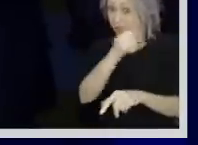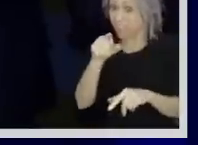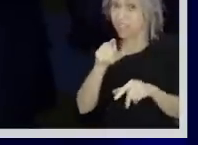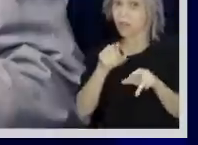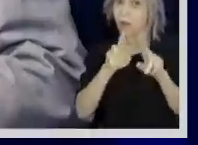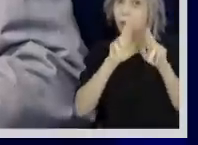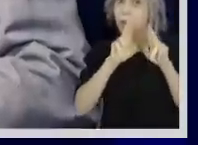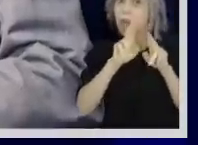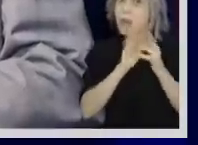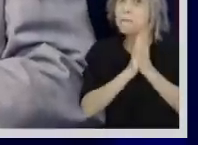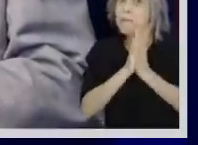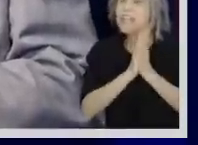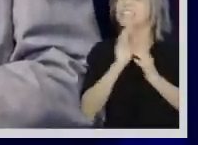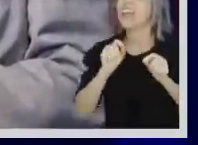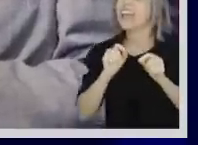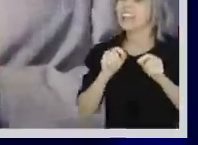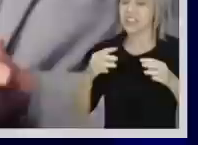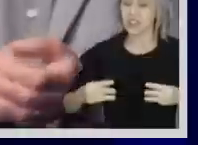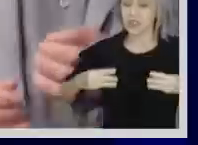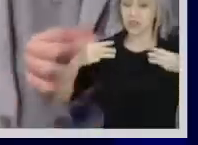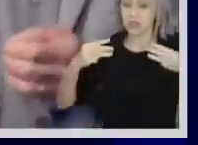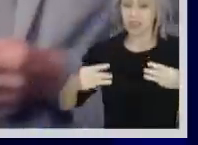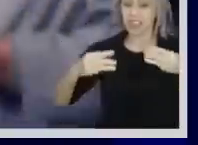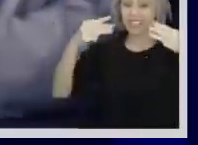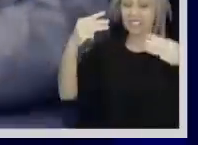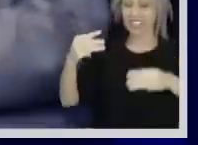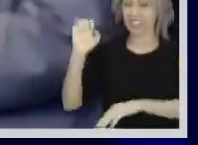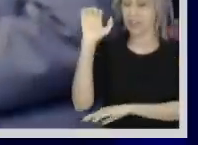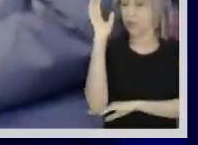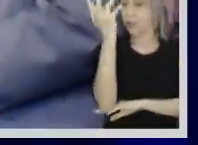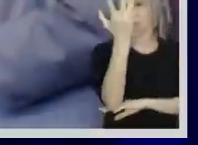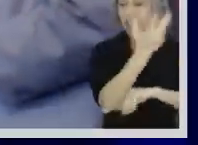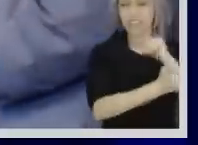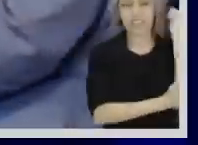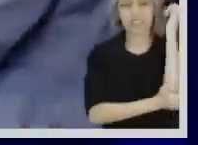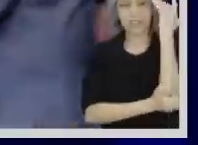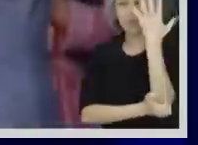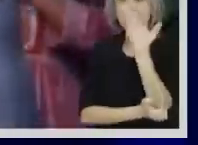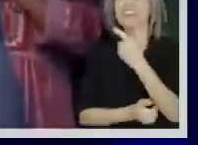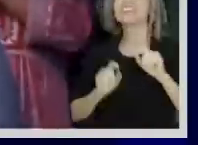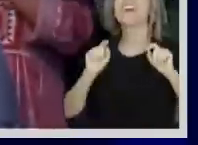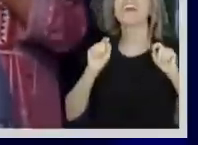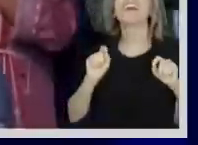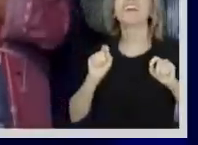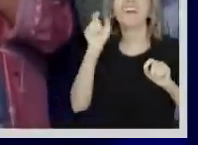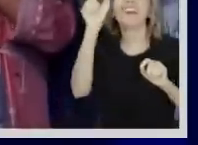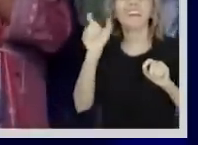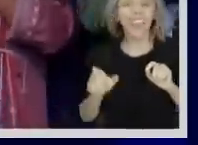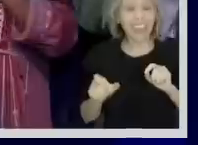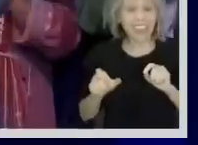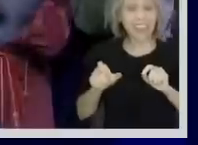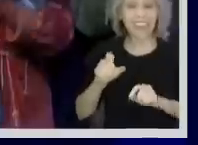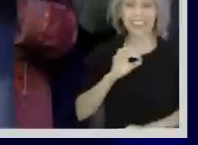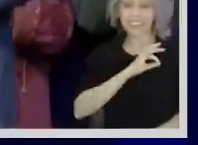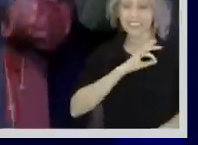debaixo do Ministério do Planejamento, o Banco do Brasil, a Caixa Econômica Federal, que lida com financiamento estudantil, financiamento imobiliário, que tem uma